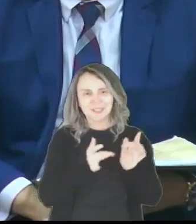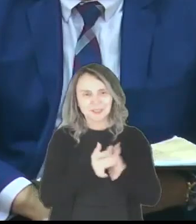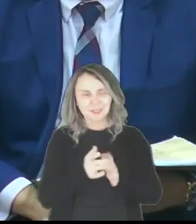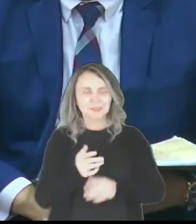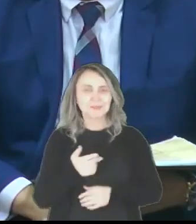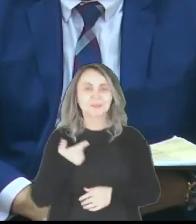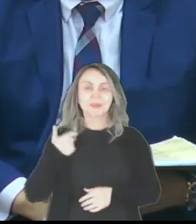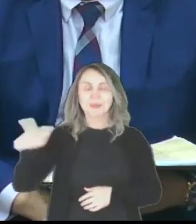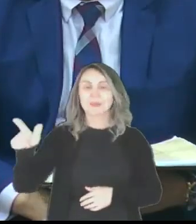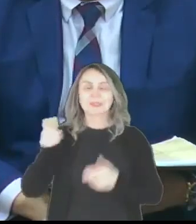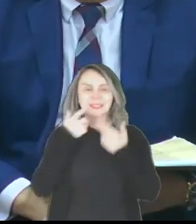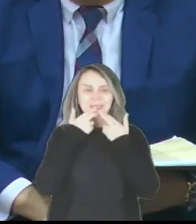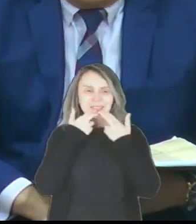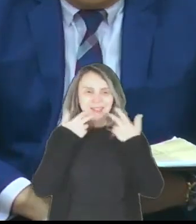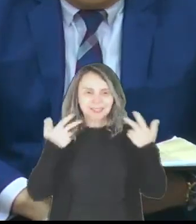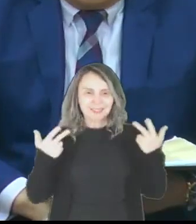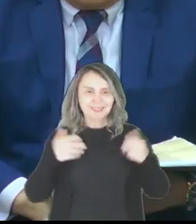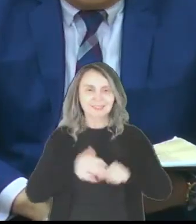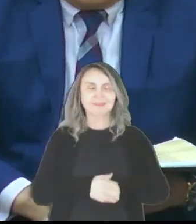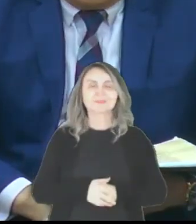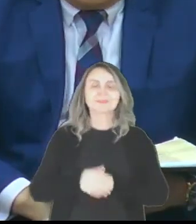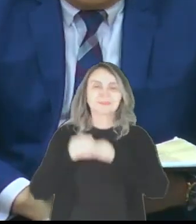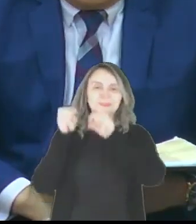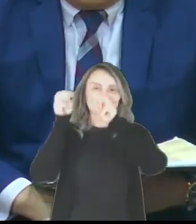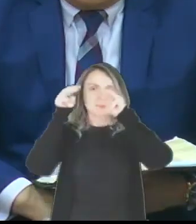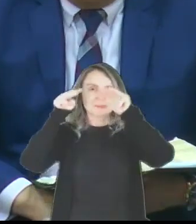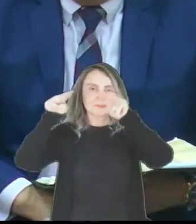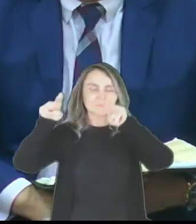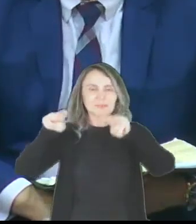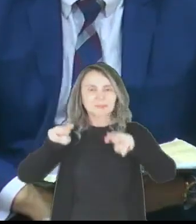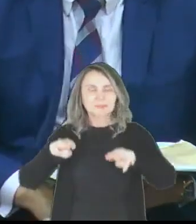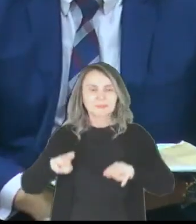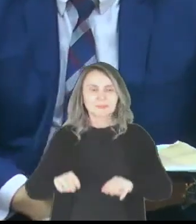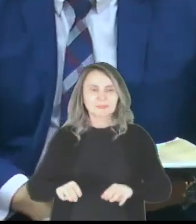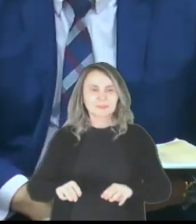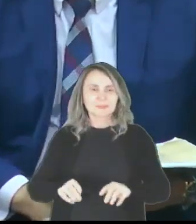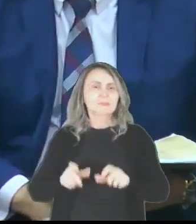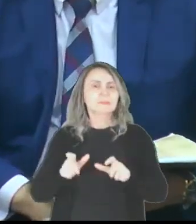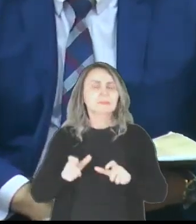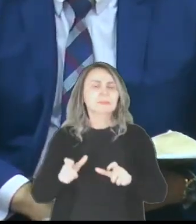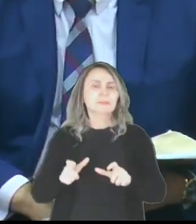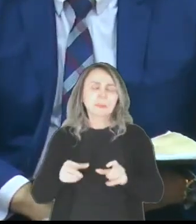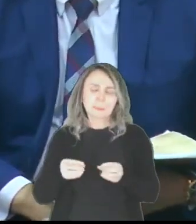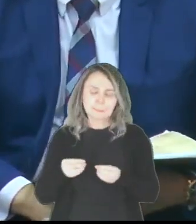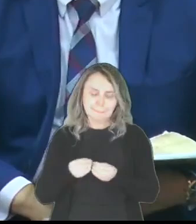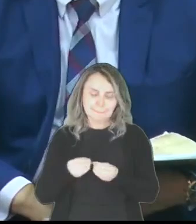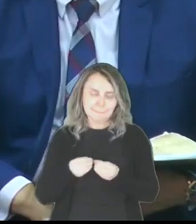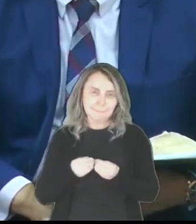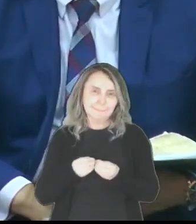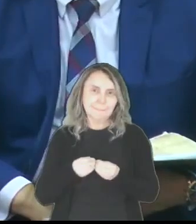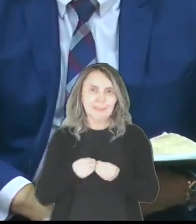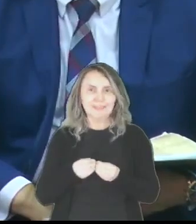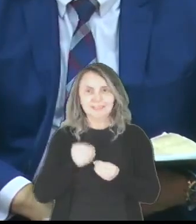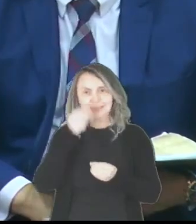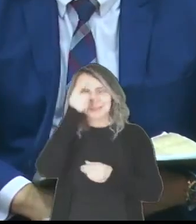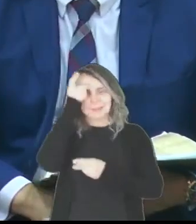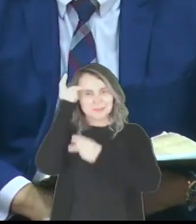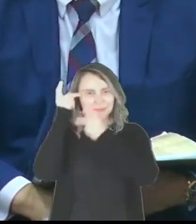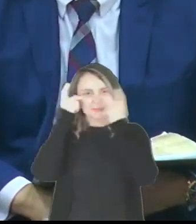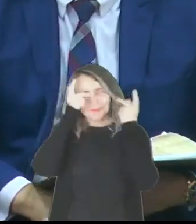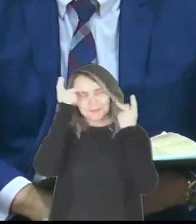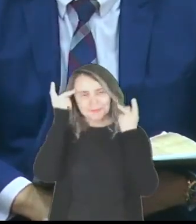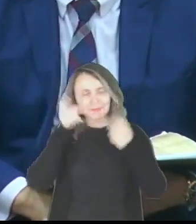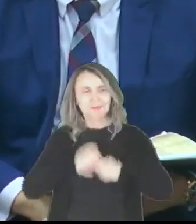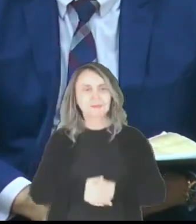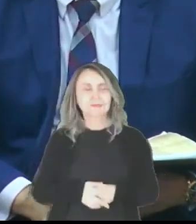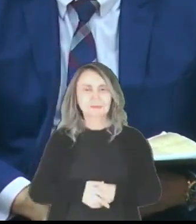Louvado seja Deus. O maná, ele caía bem pertinho das pessoas. Louvado seja Deus. A pessoa não